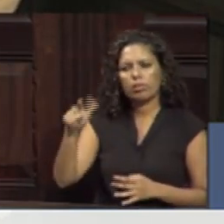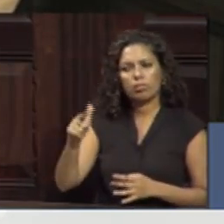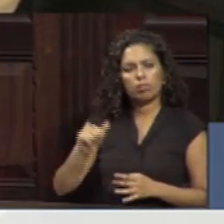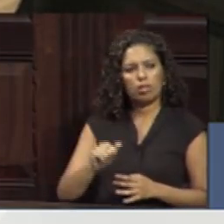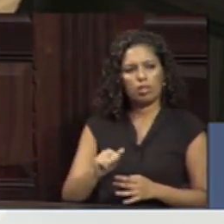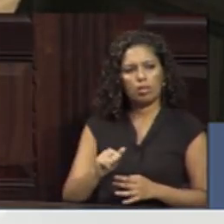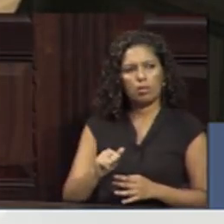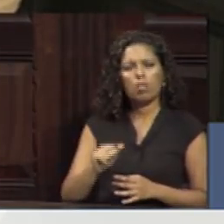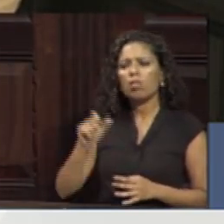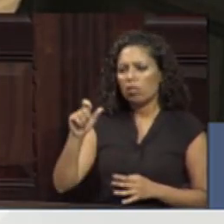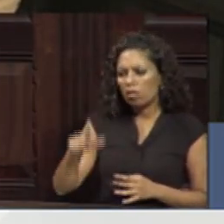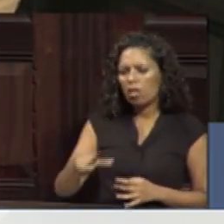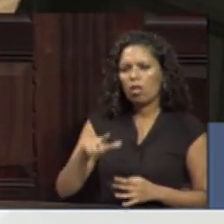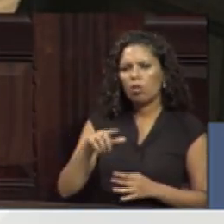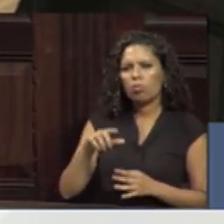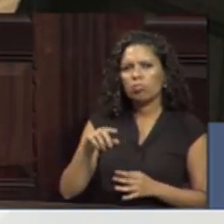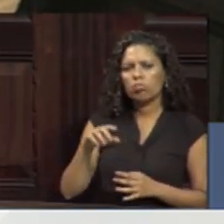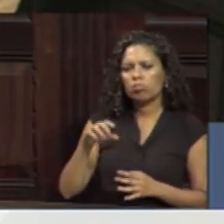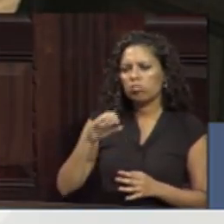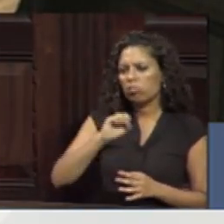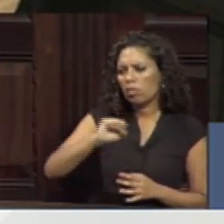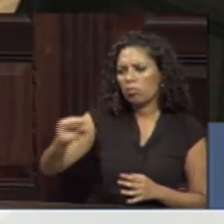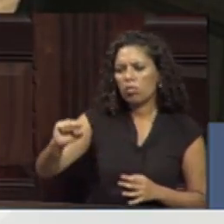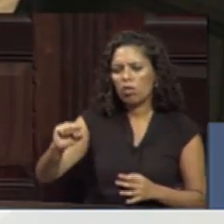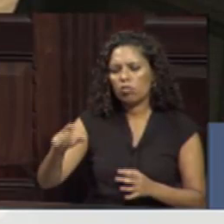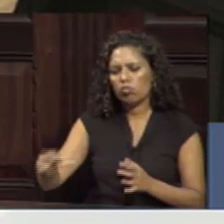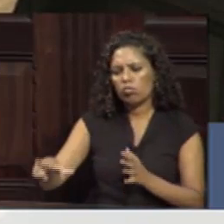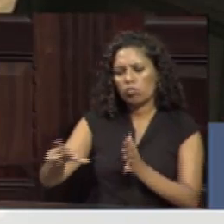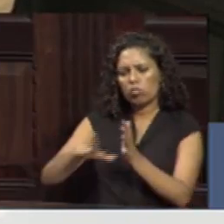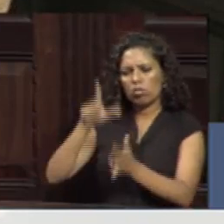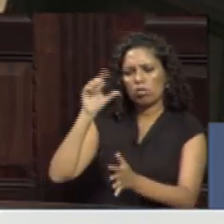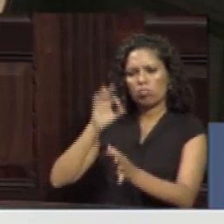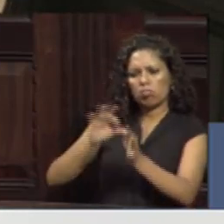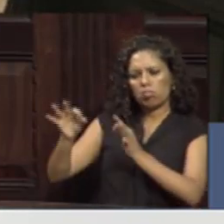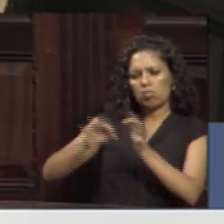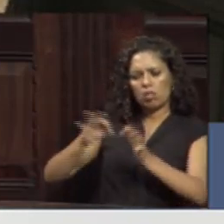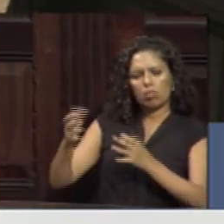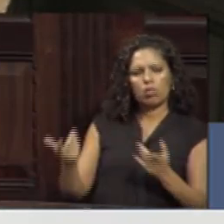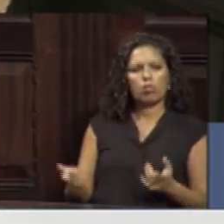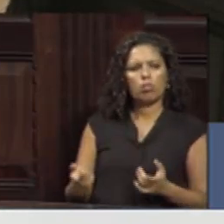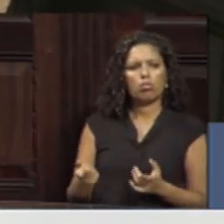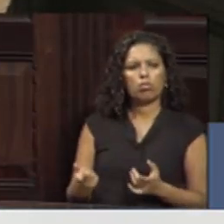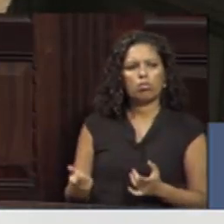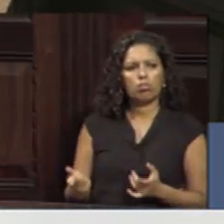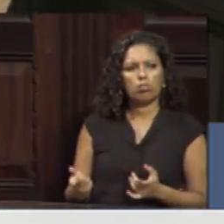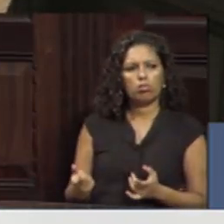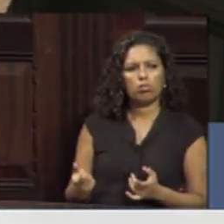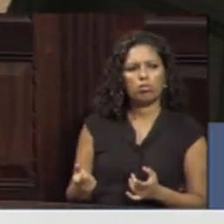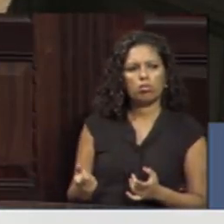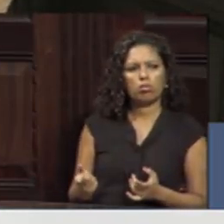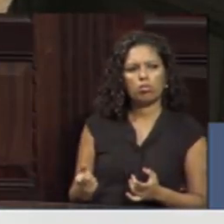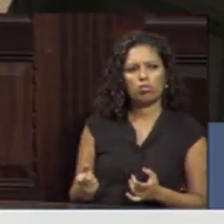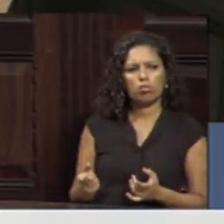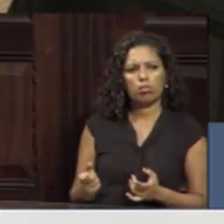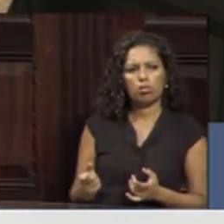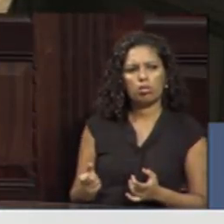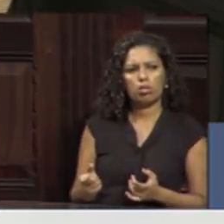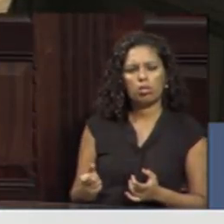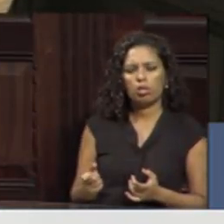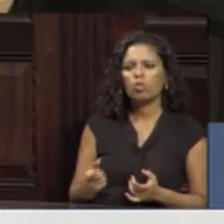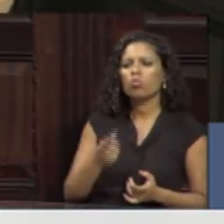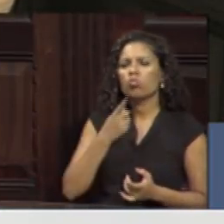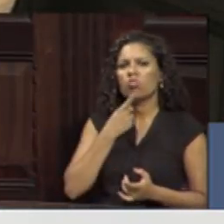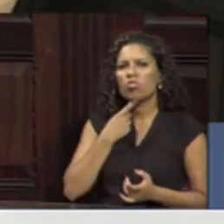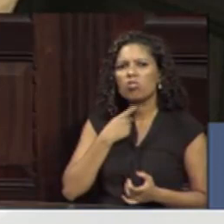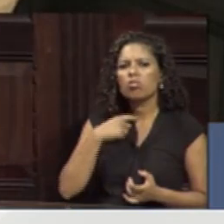trata de uma execução profissional. 9 tiros num local ermo, nenhuma intenção que não fosse